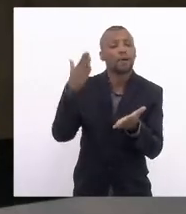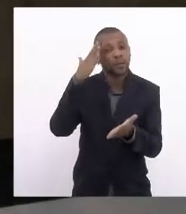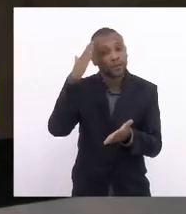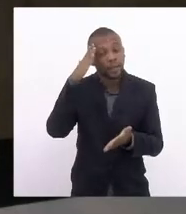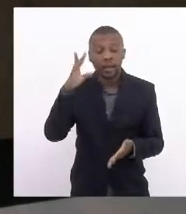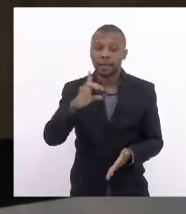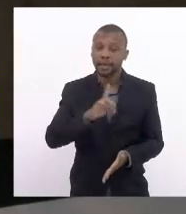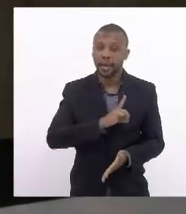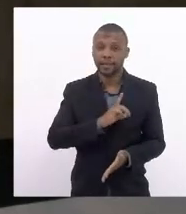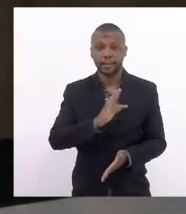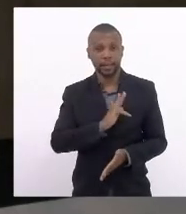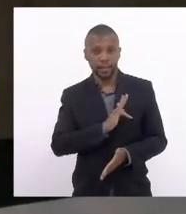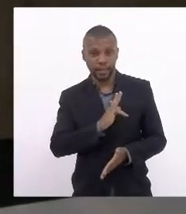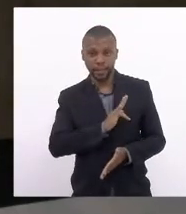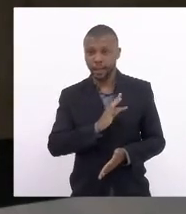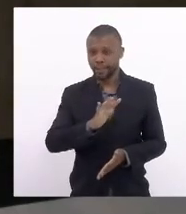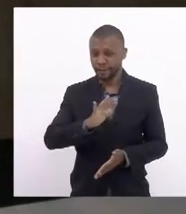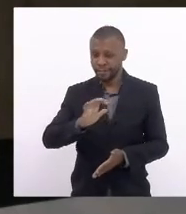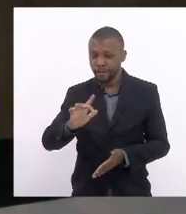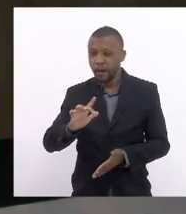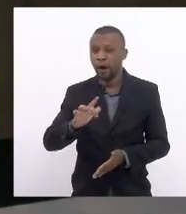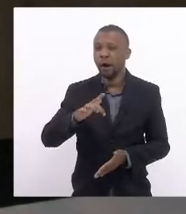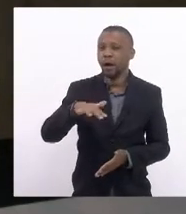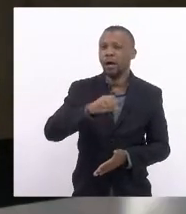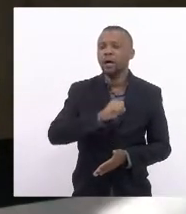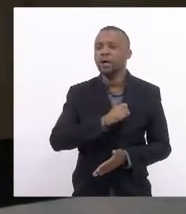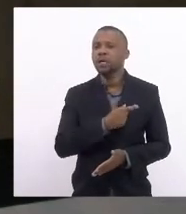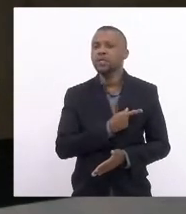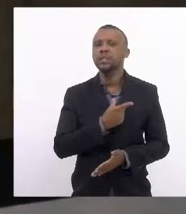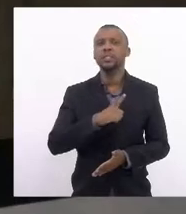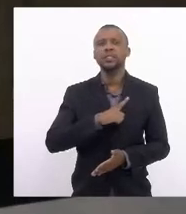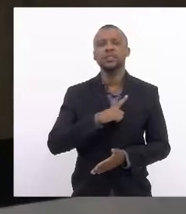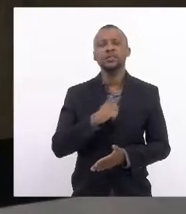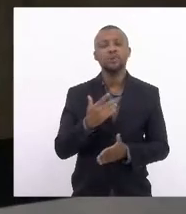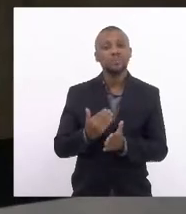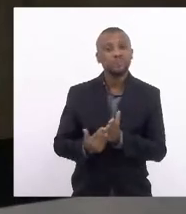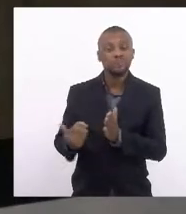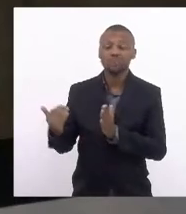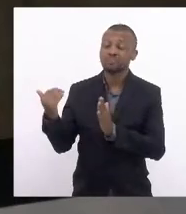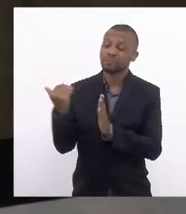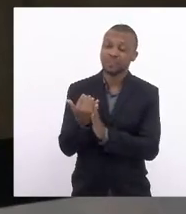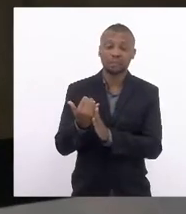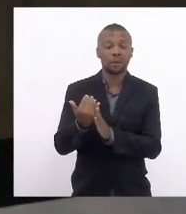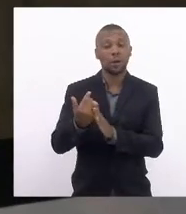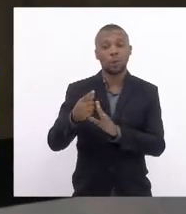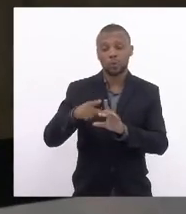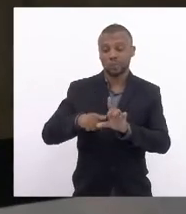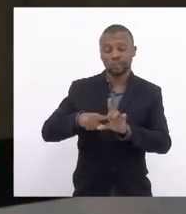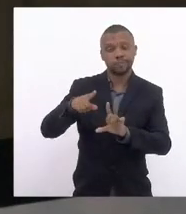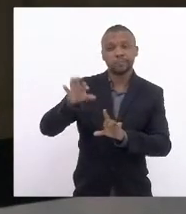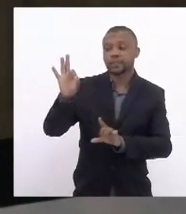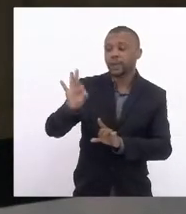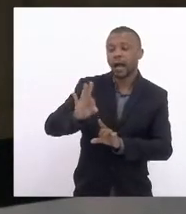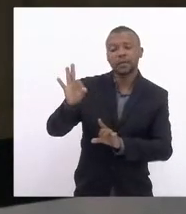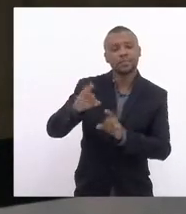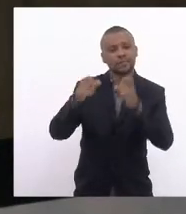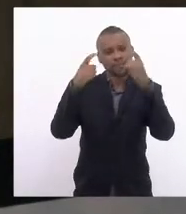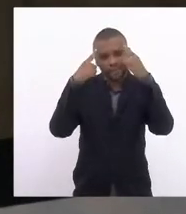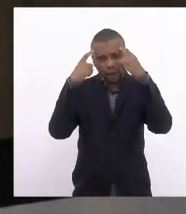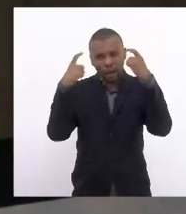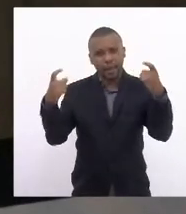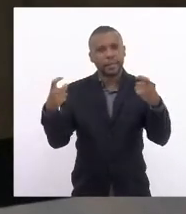delegacias de São Gonçalo estão entre as que têm os maiores indicadores de violência. Eu sei que